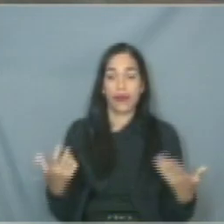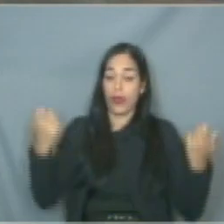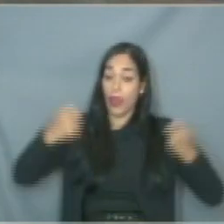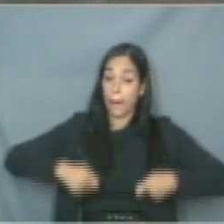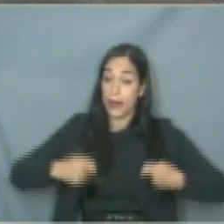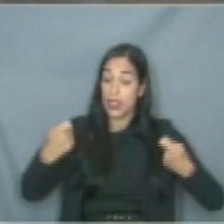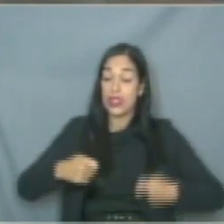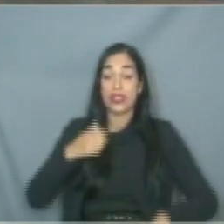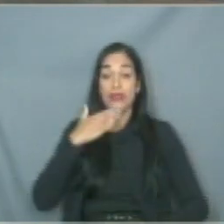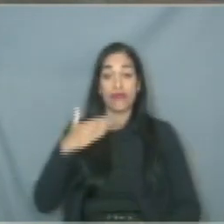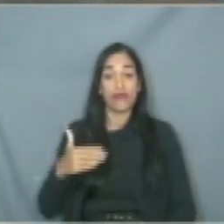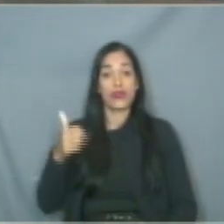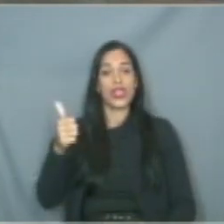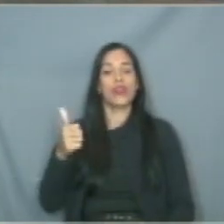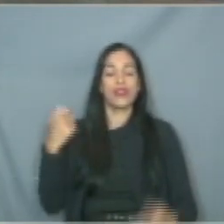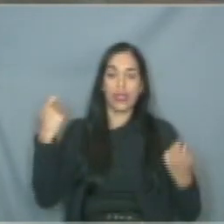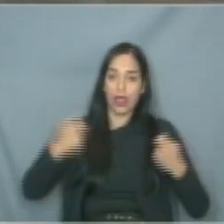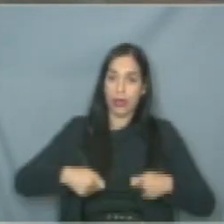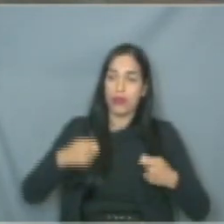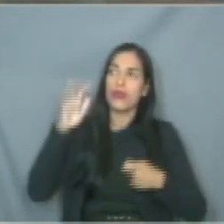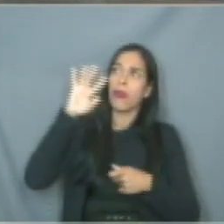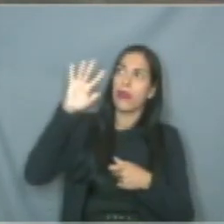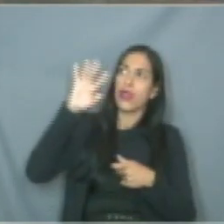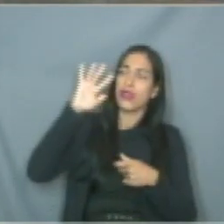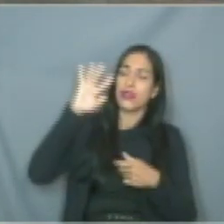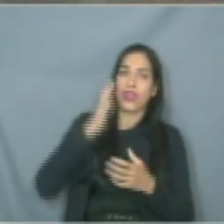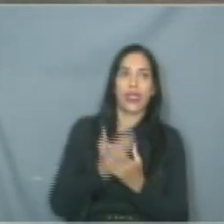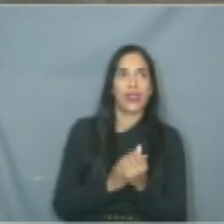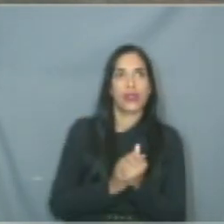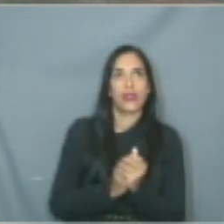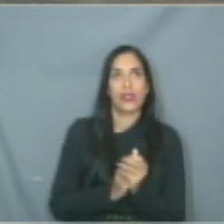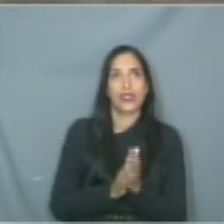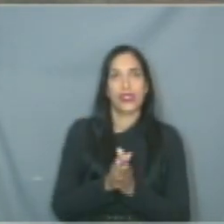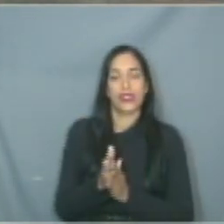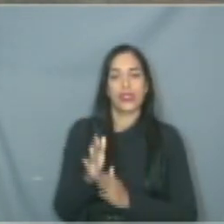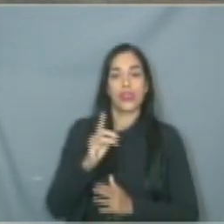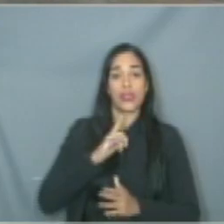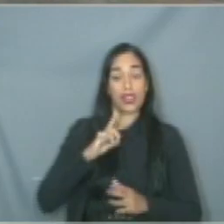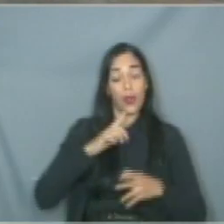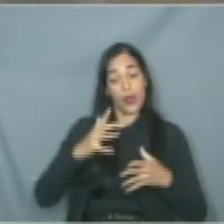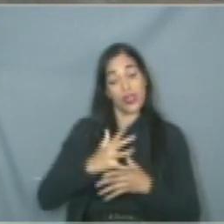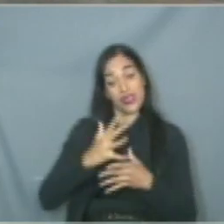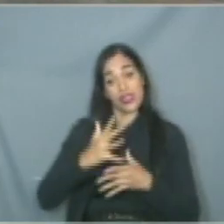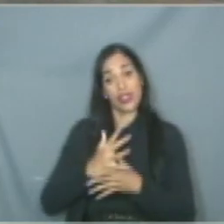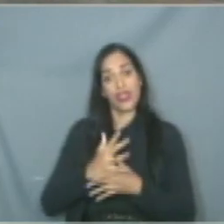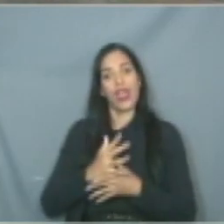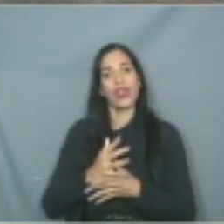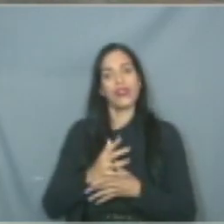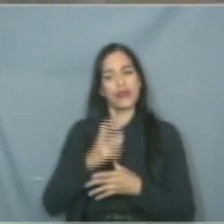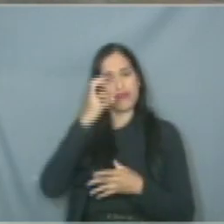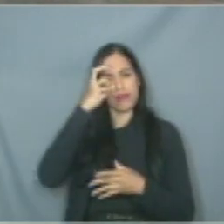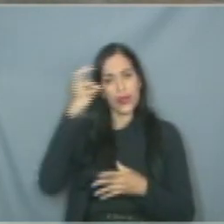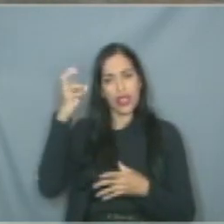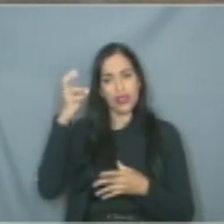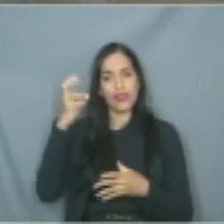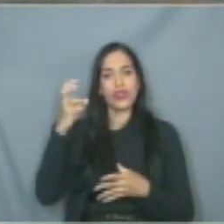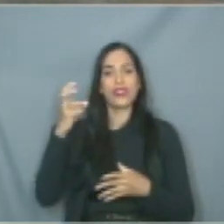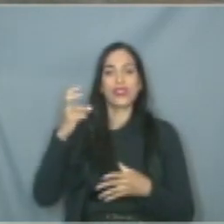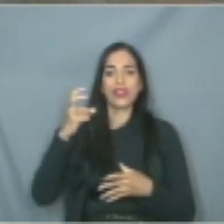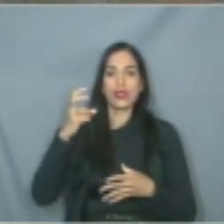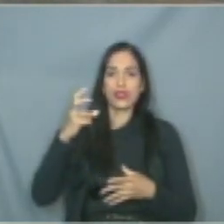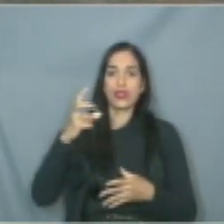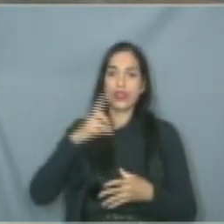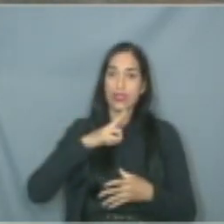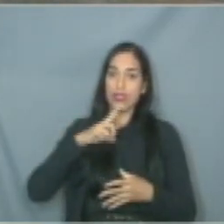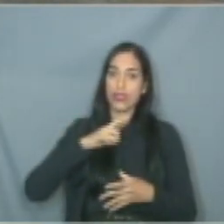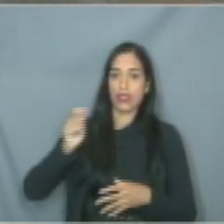precisa melhorar, a gente precisa pensar cada vez mais em ter uma cidade inteligente e que tenha o